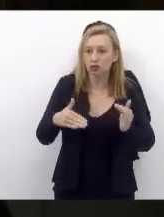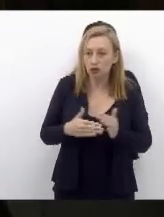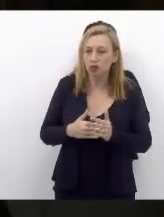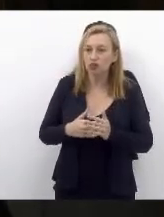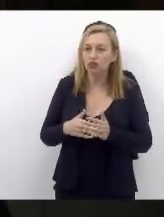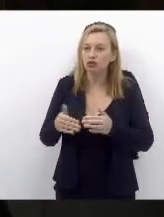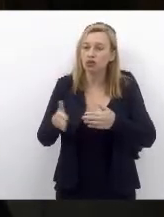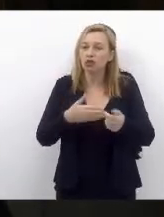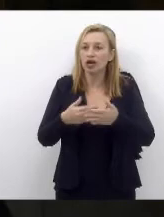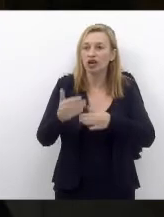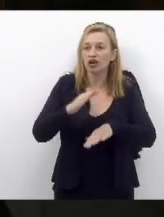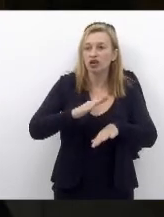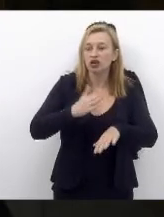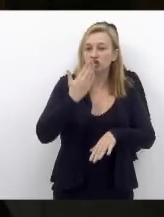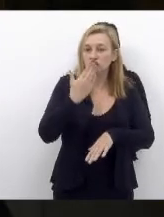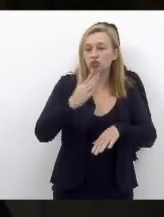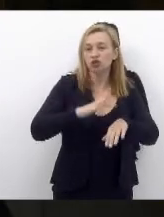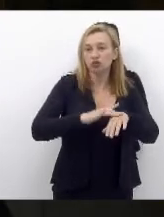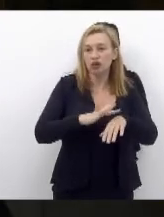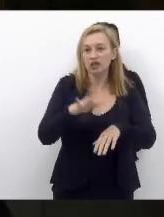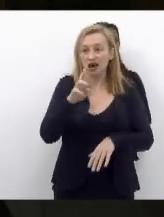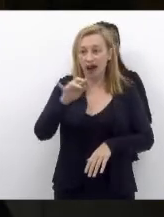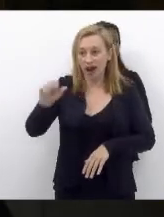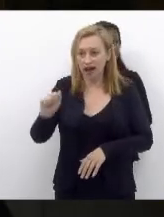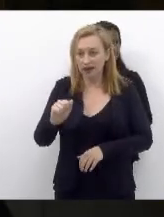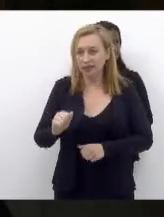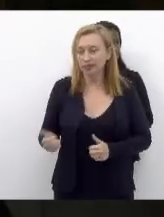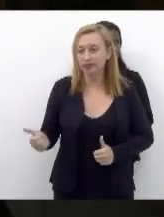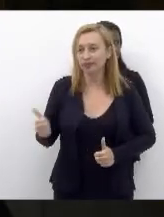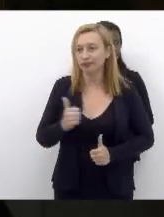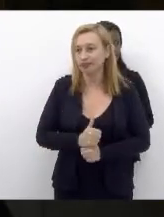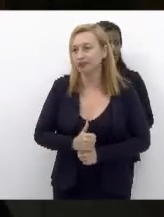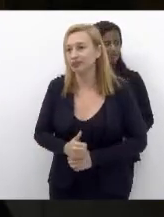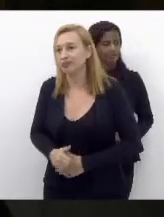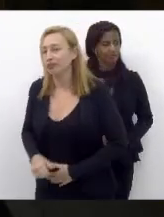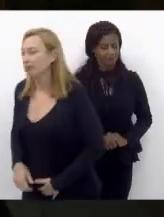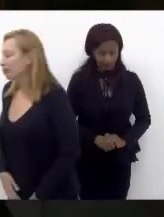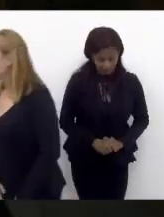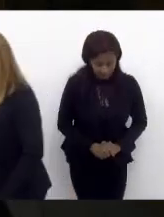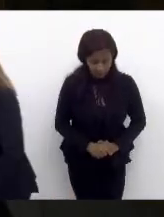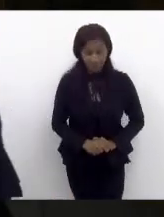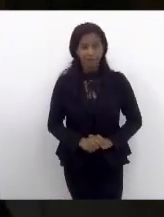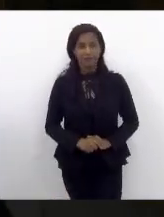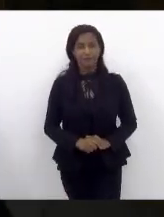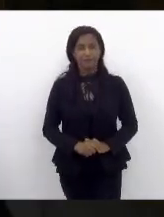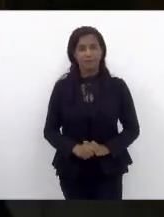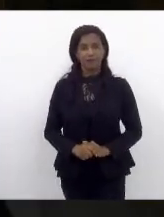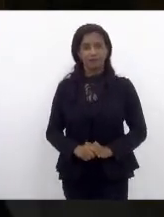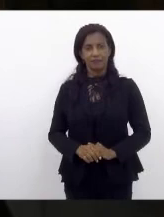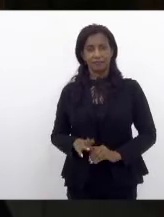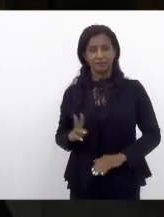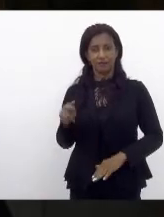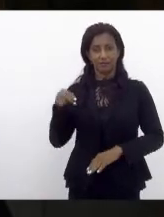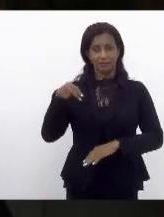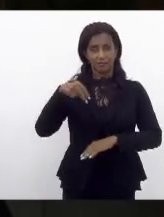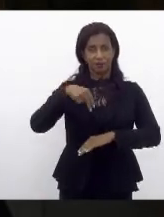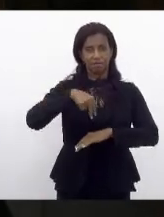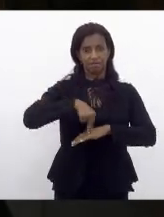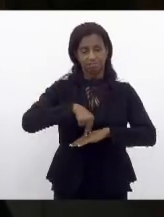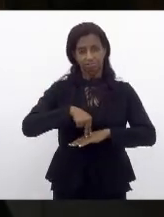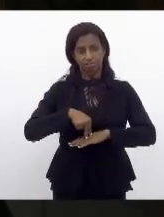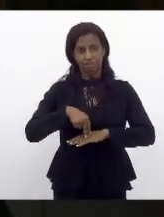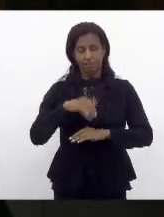alguma doença rara. Senhora Presidente, eu subo essa tribuna hoje muito